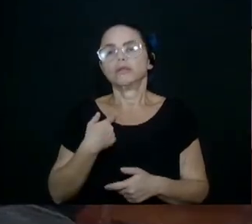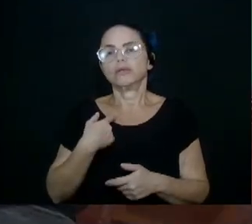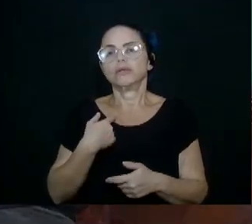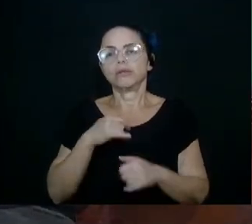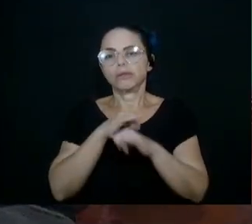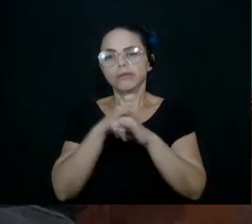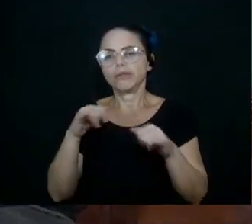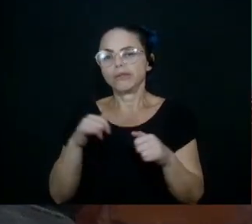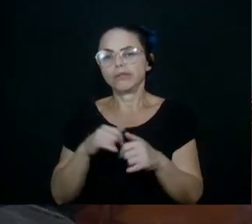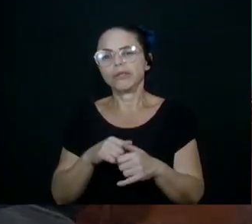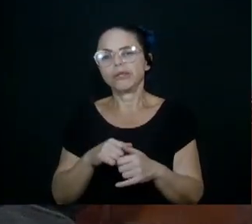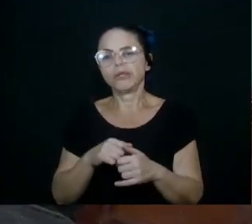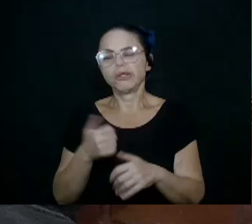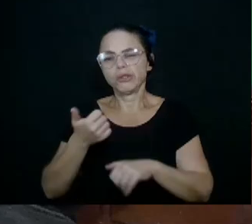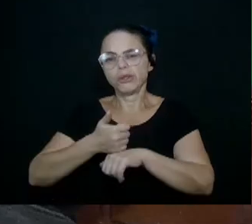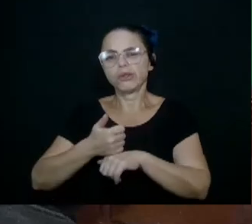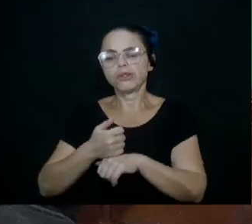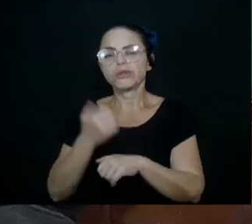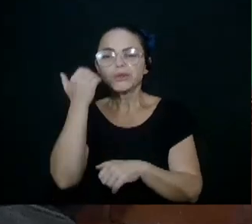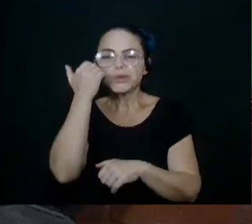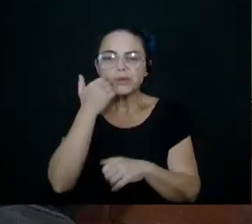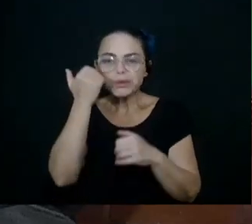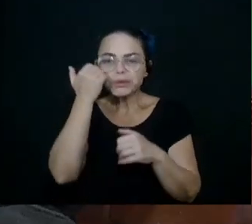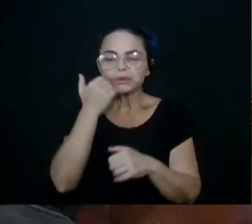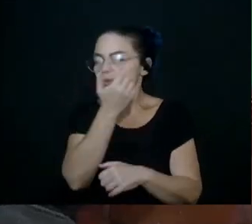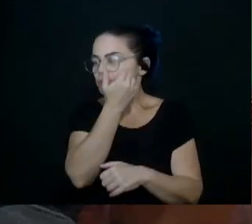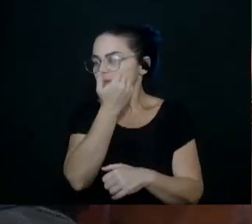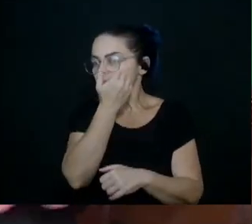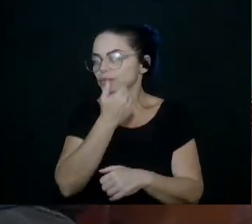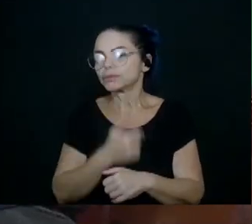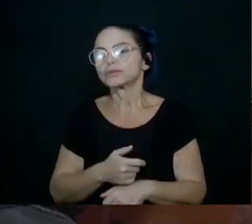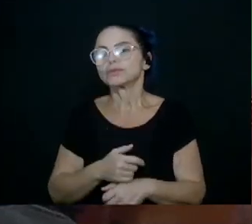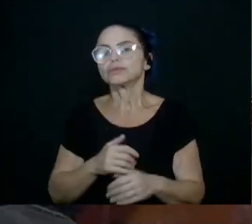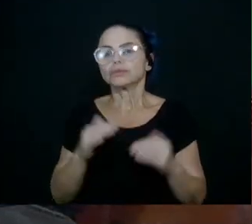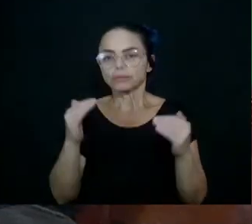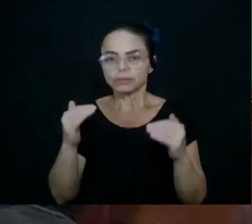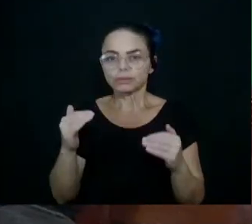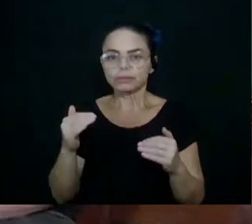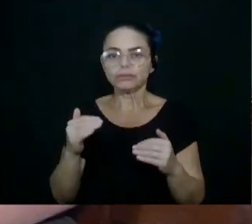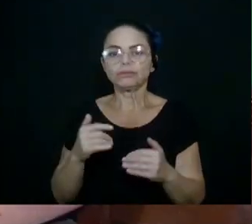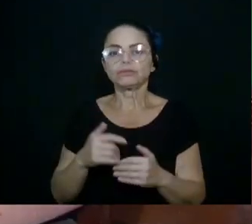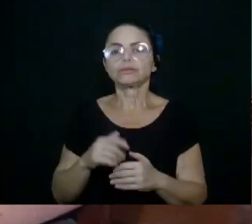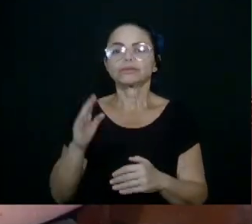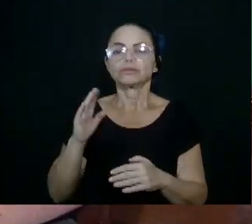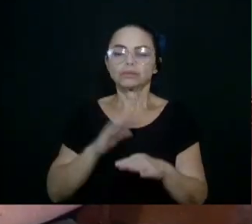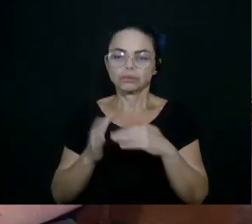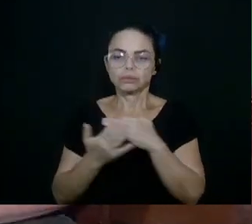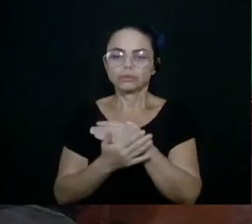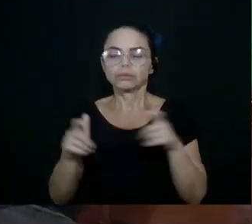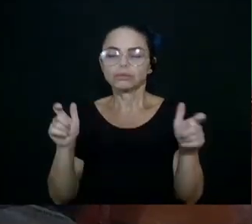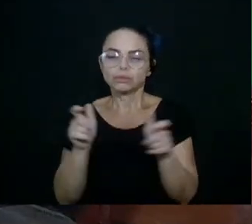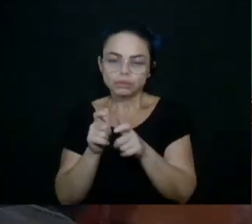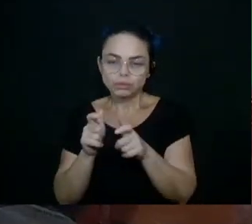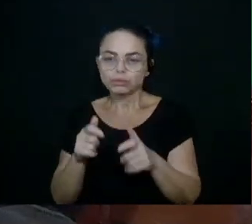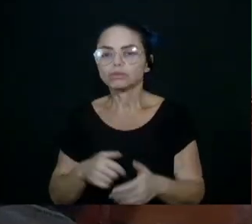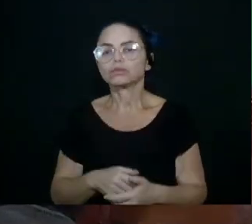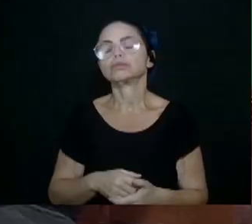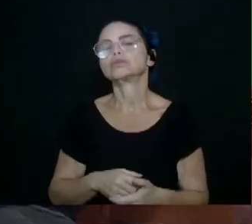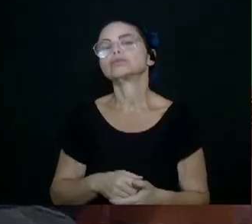os donos de barbearia, quando você pega as barbearias mais, uma barbearia de bairro um pouco menor, você tem